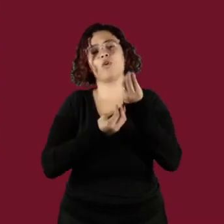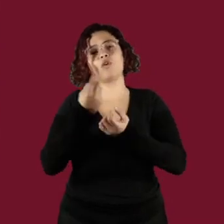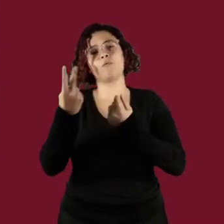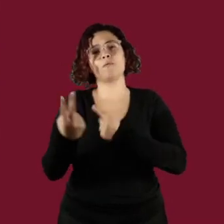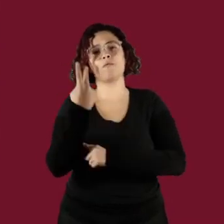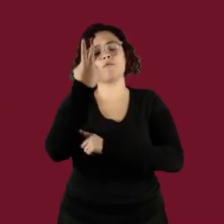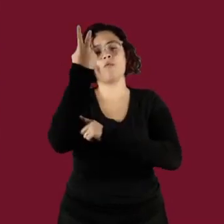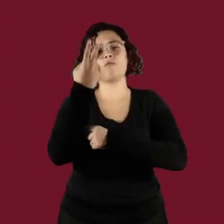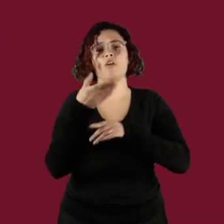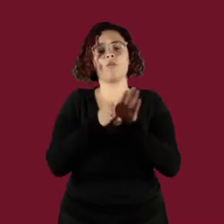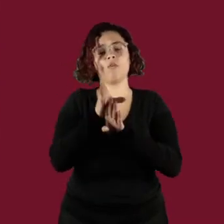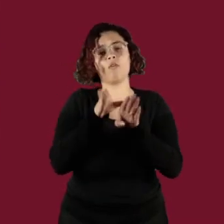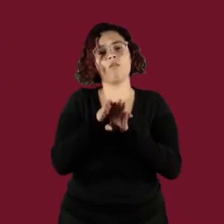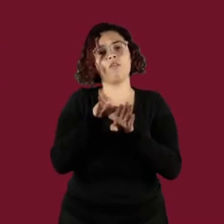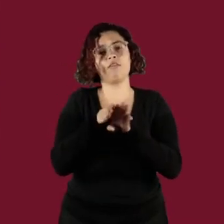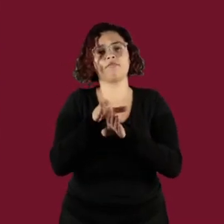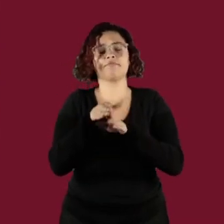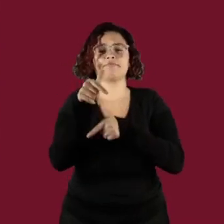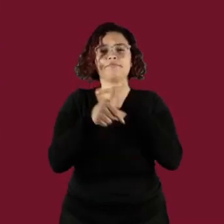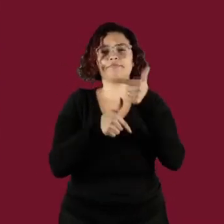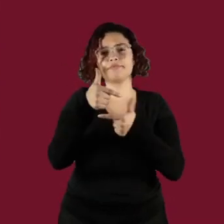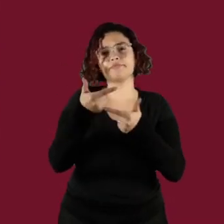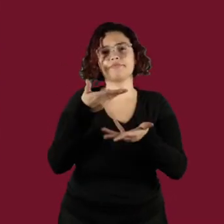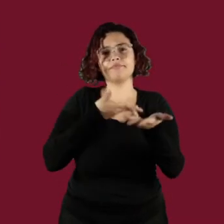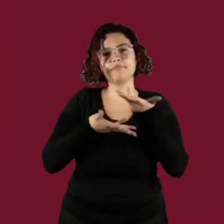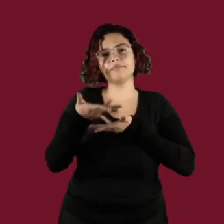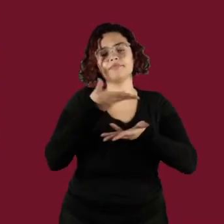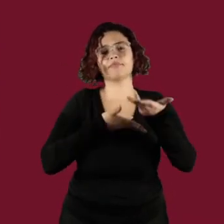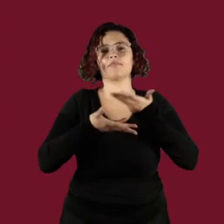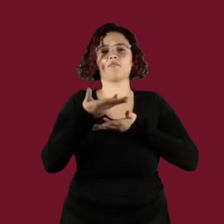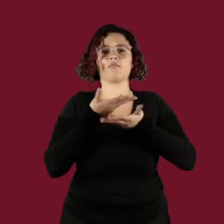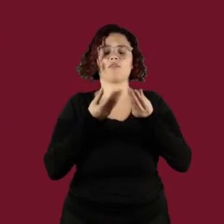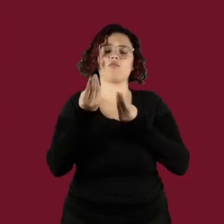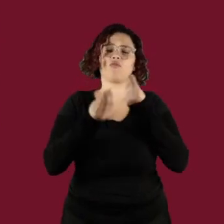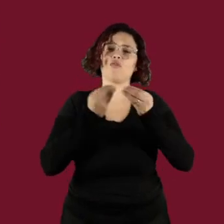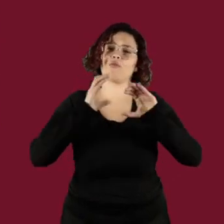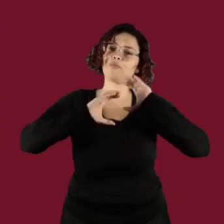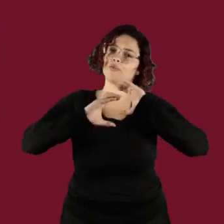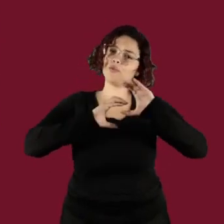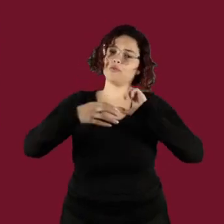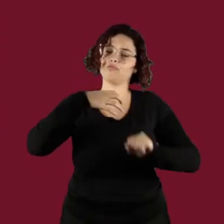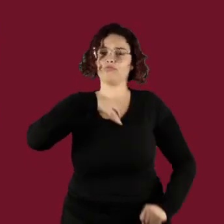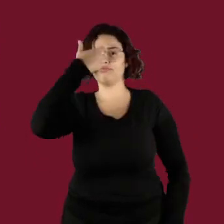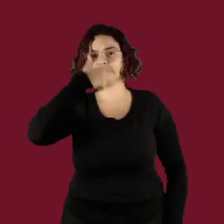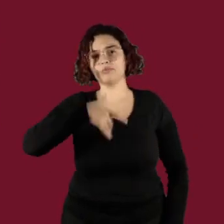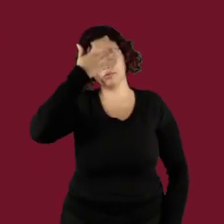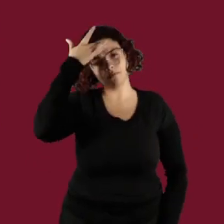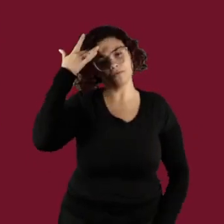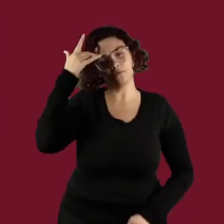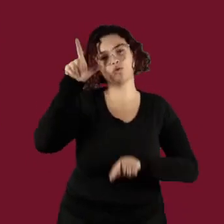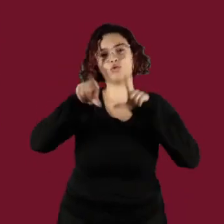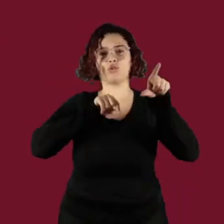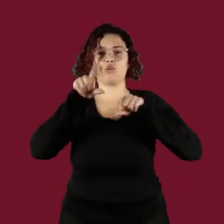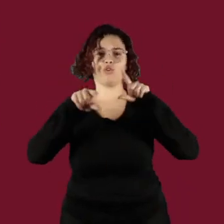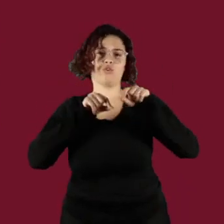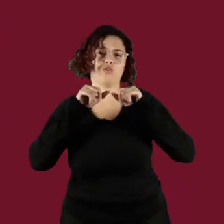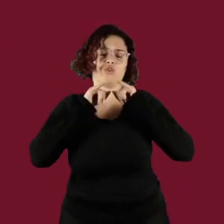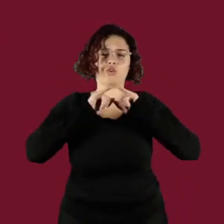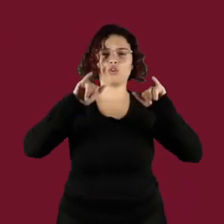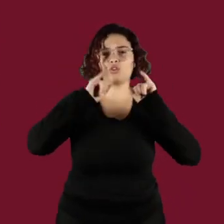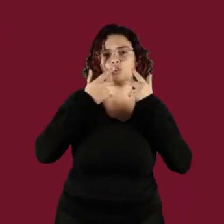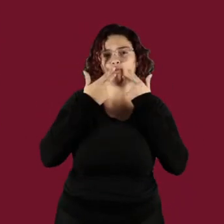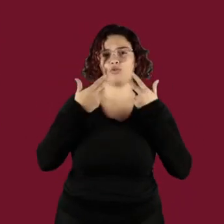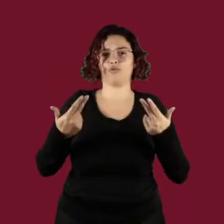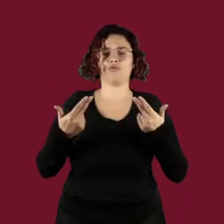feito na redação, na maneira como vocês se comunicam com as pessoas, na seleção de notícias. Quer dizer, não é informação fria, não